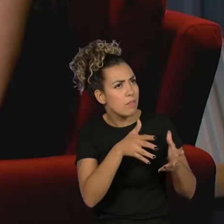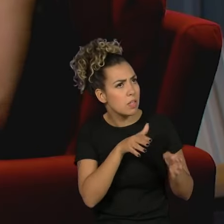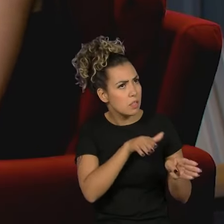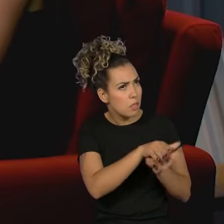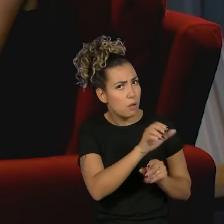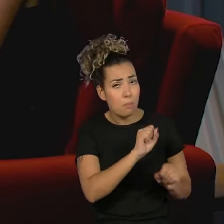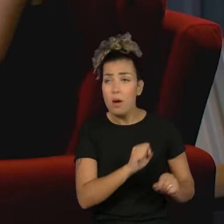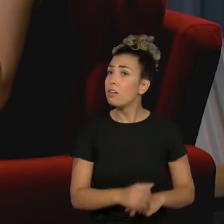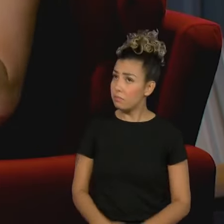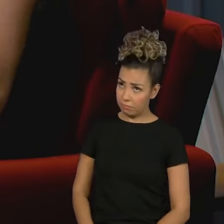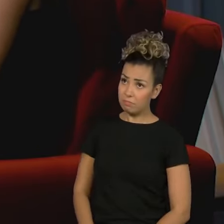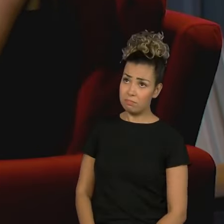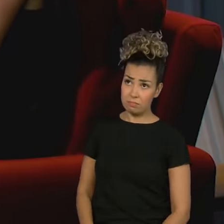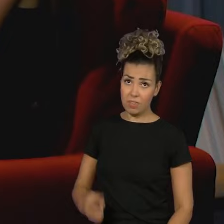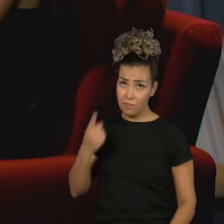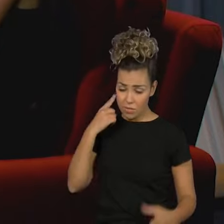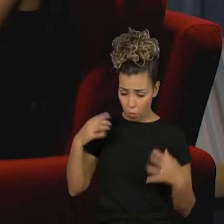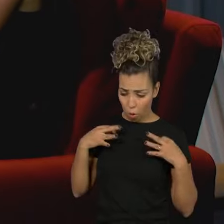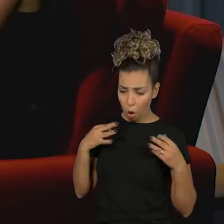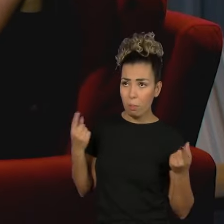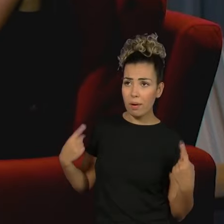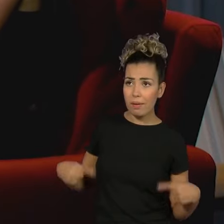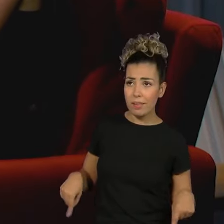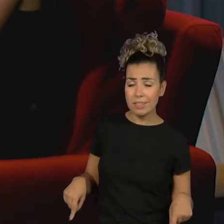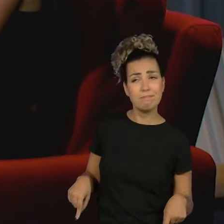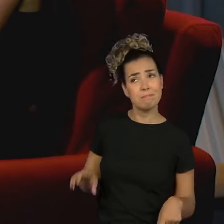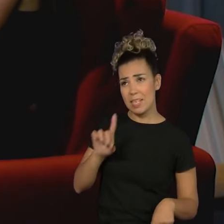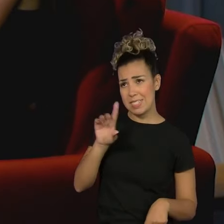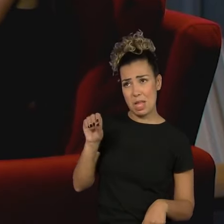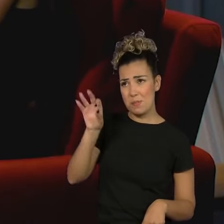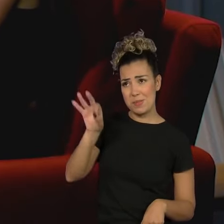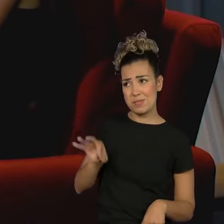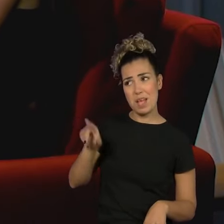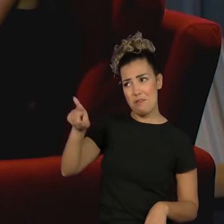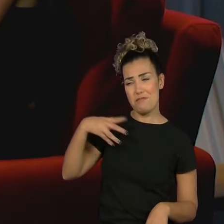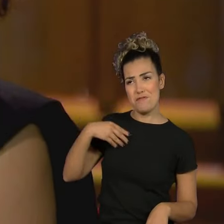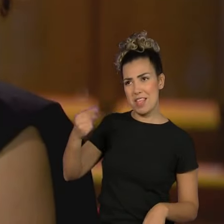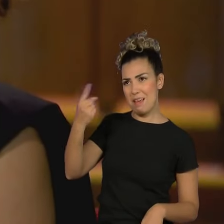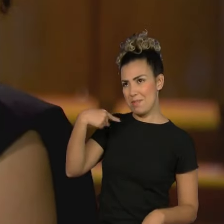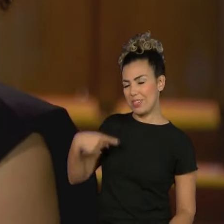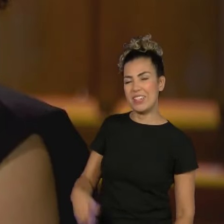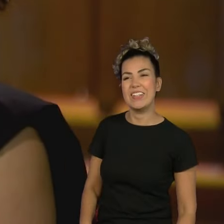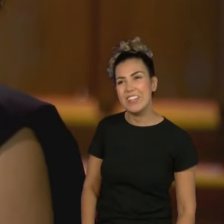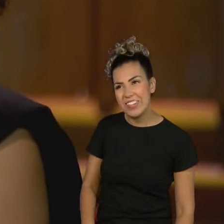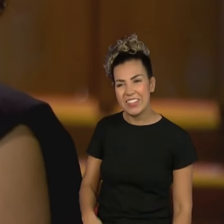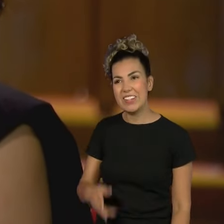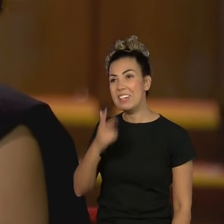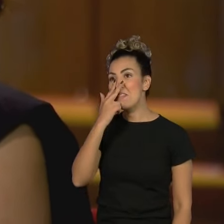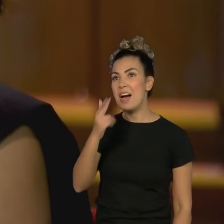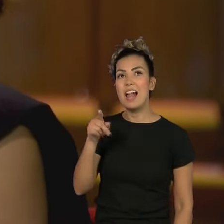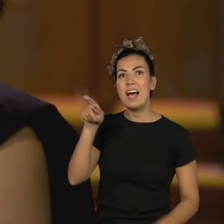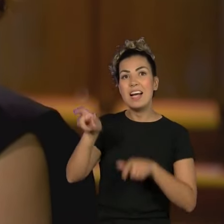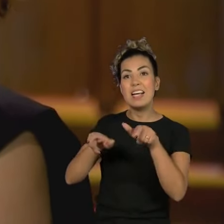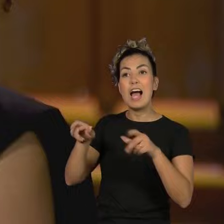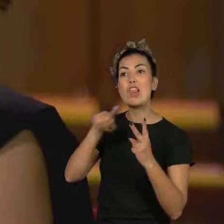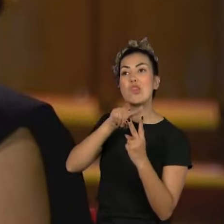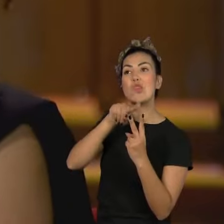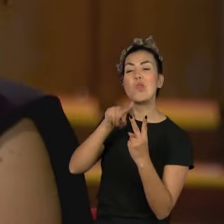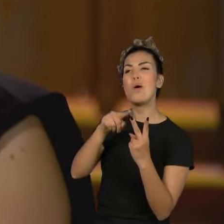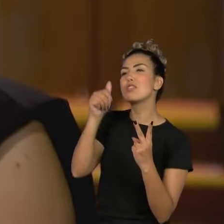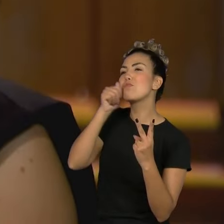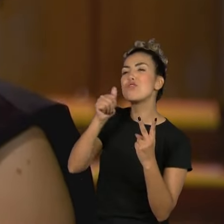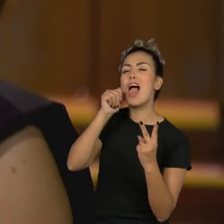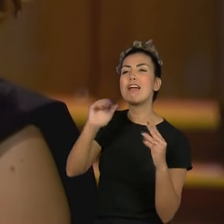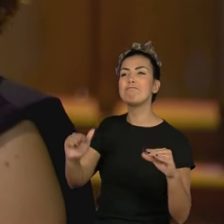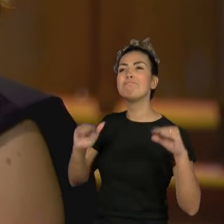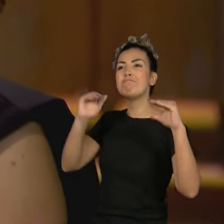aqui trabalhada vestida 100% mas is eu chamo eu chamo de mulheril eu chamo a minha dupla de mulheril e eu